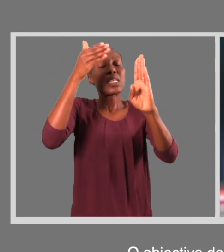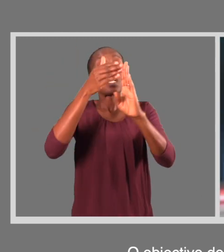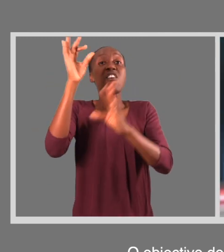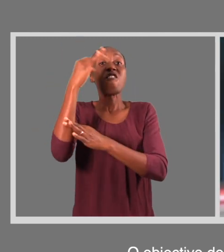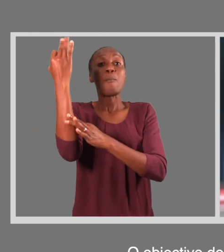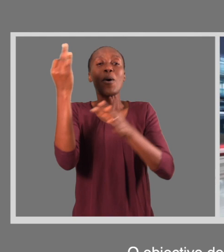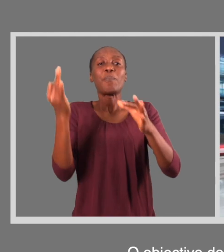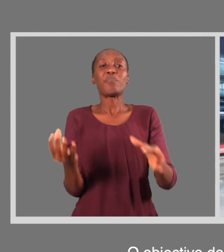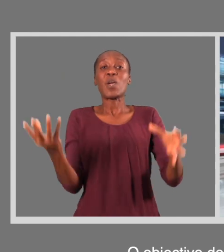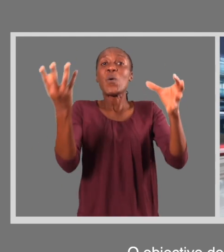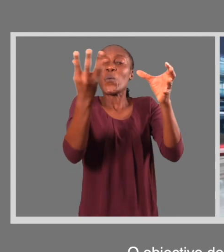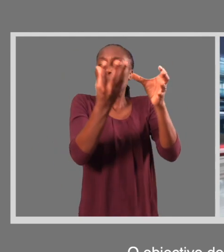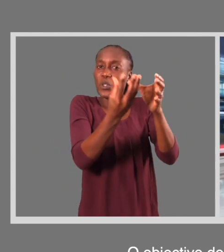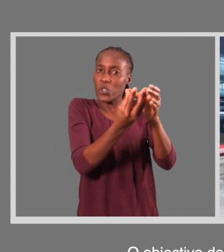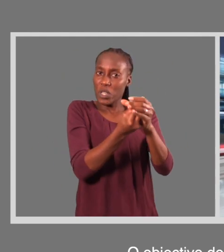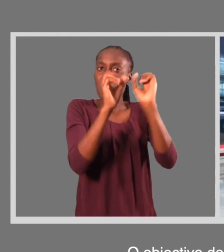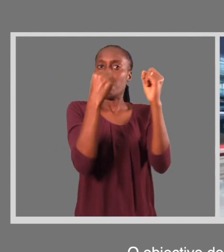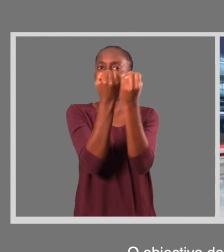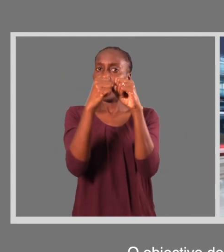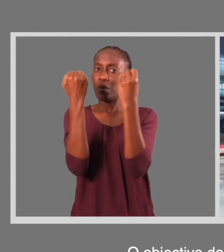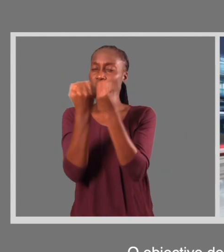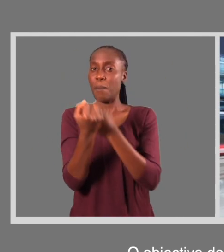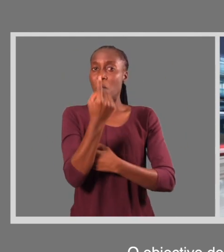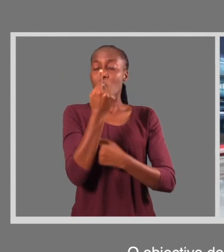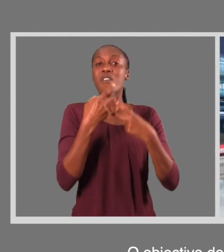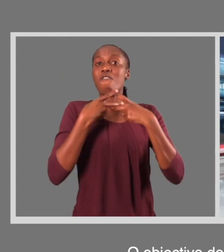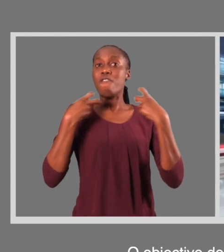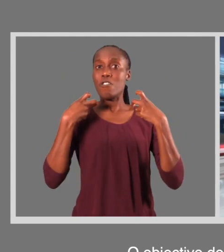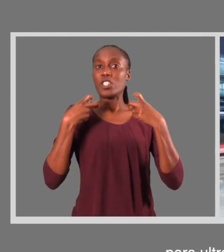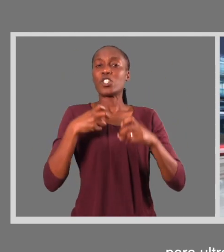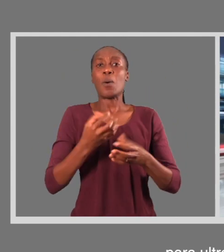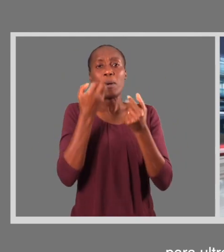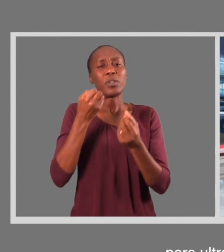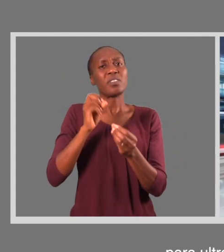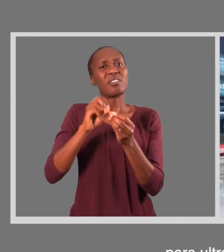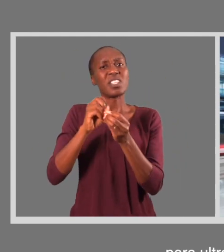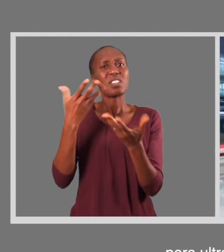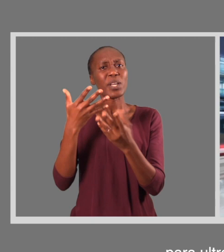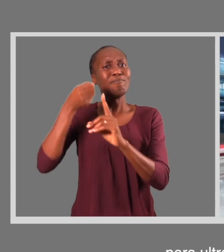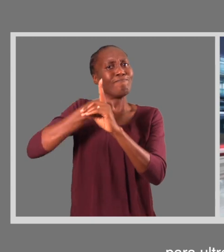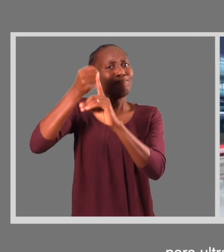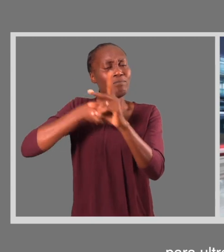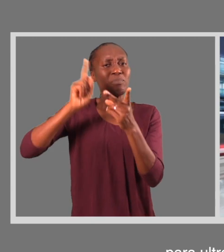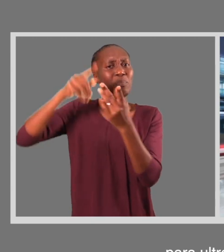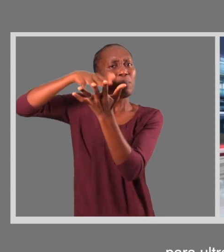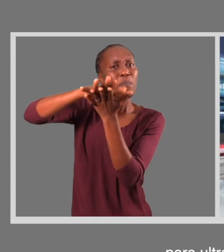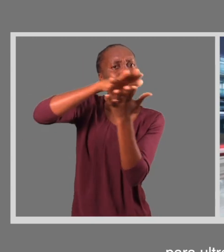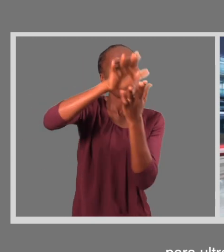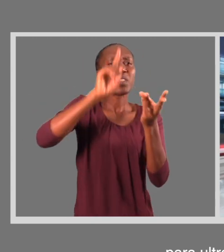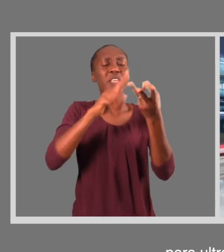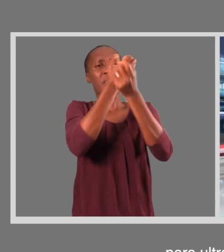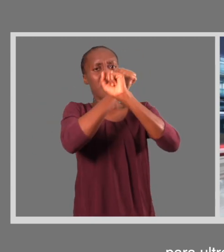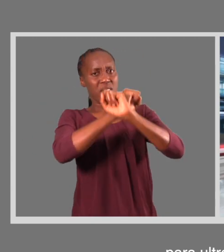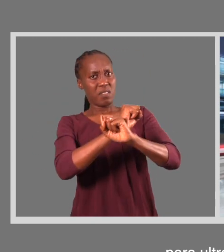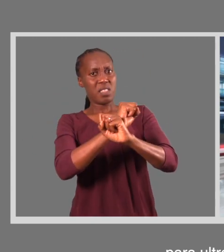para numa única voz, poder advogar, sensibilizar e defender os direitos das pessoas com deficiência